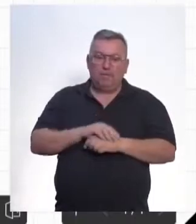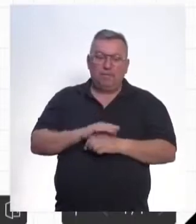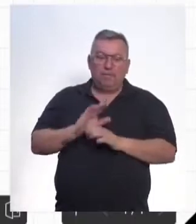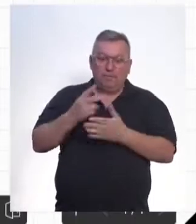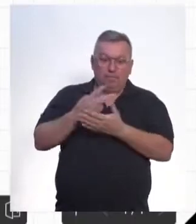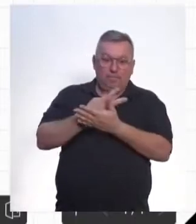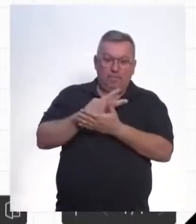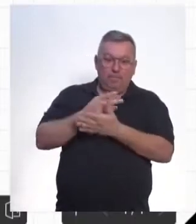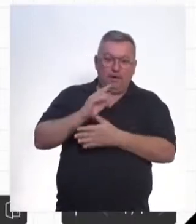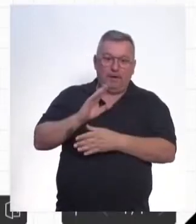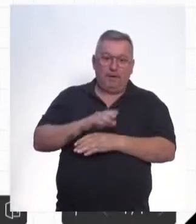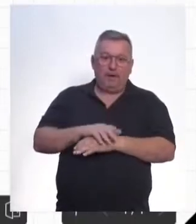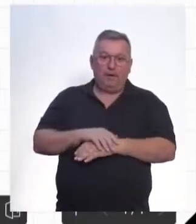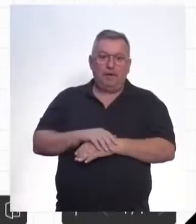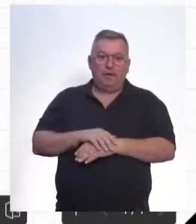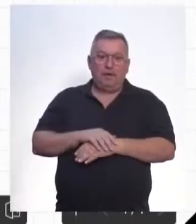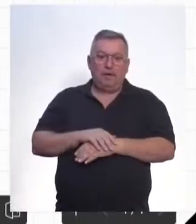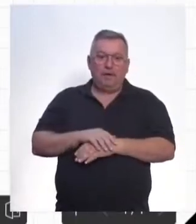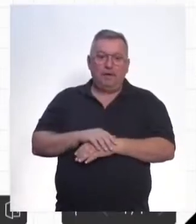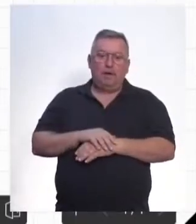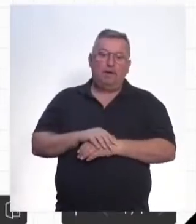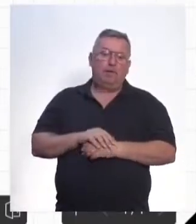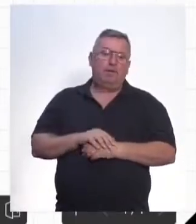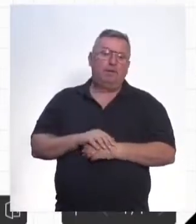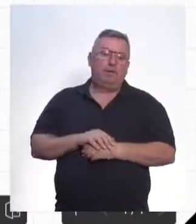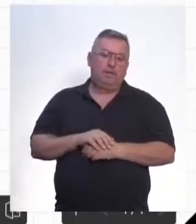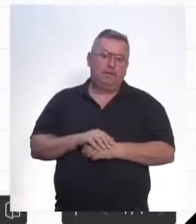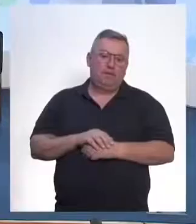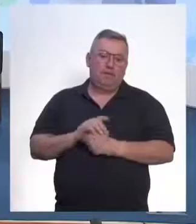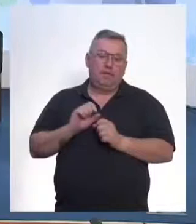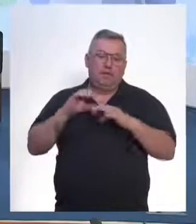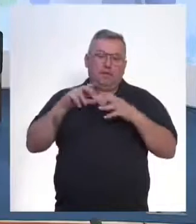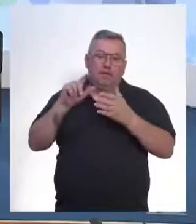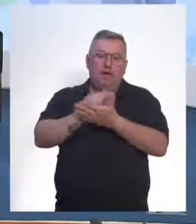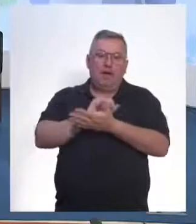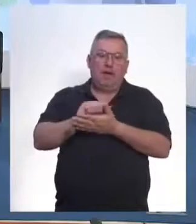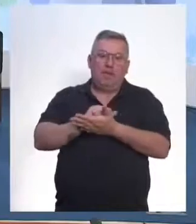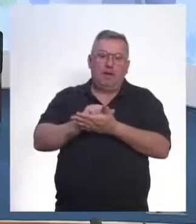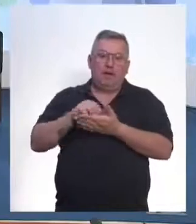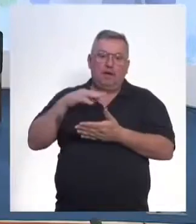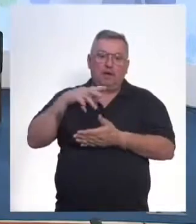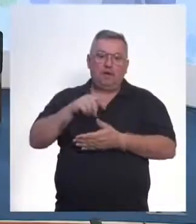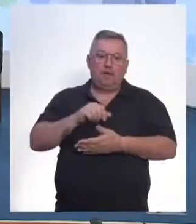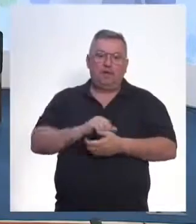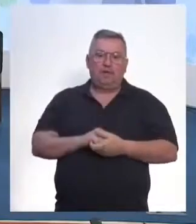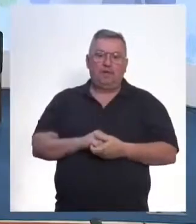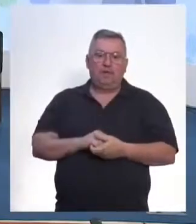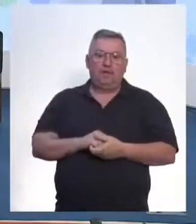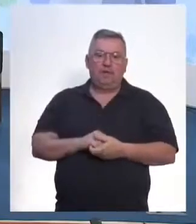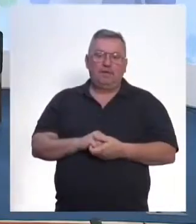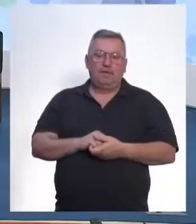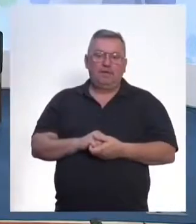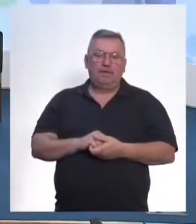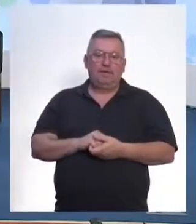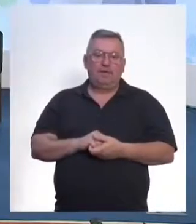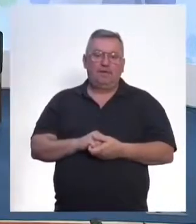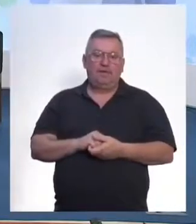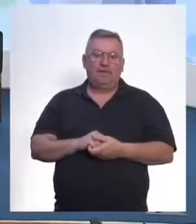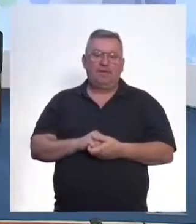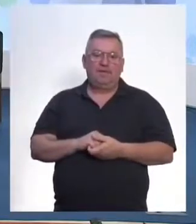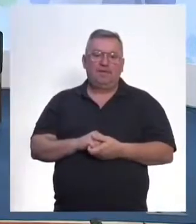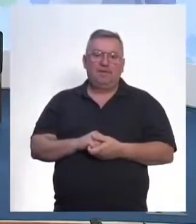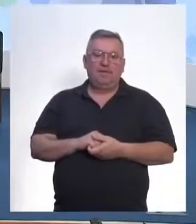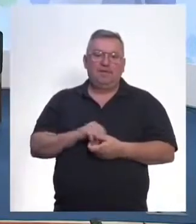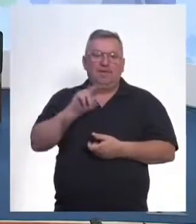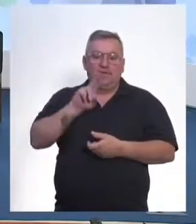Opa, vamos lá. Ai, sério que eu fiz tudo isso? Eu fiz, gente, vamos lá, vai. Isso que dá, a gente usa